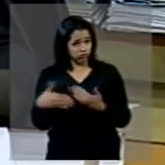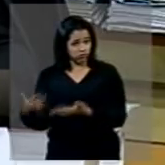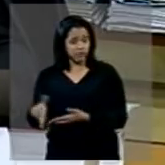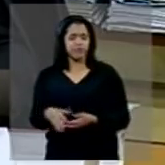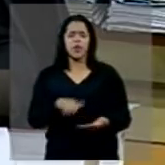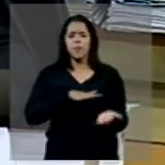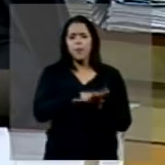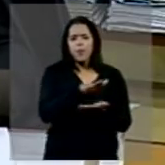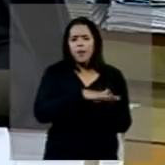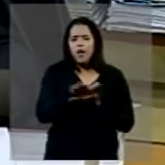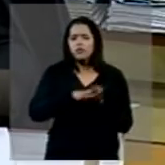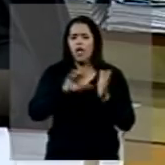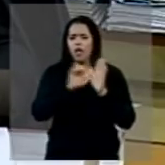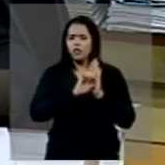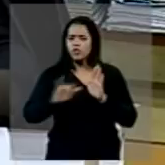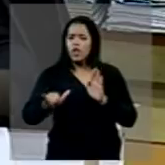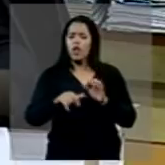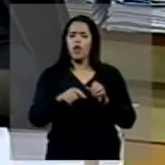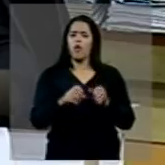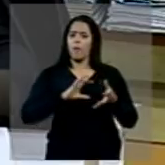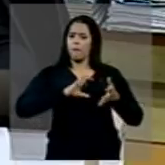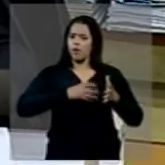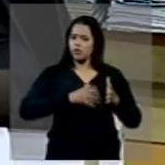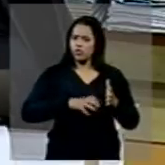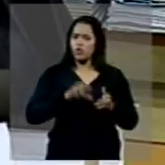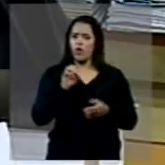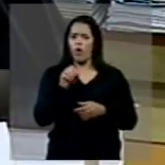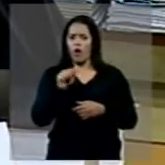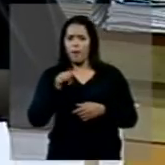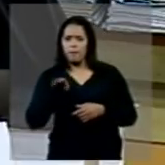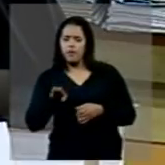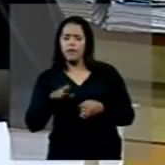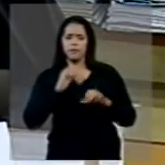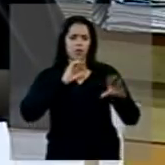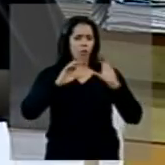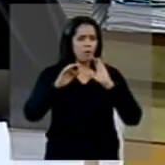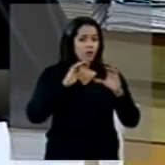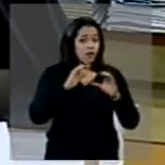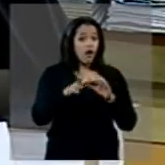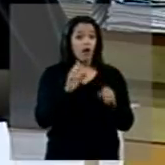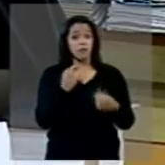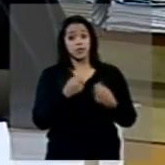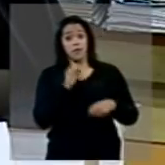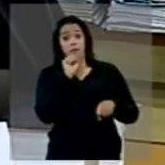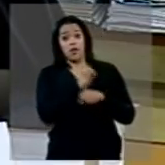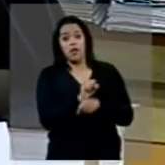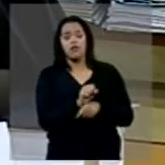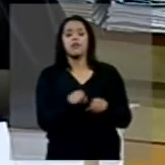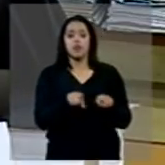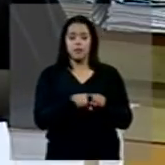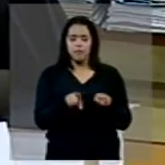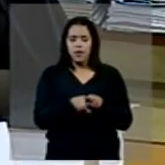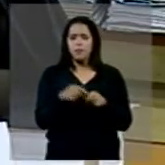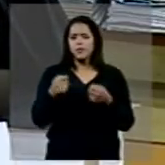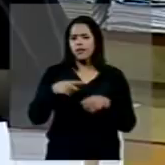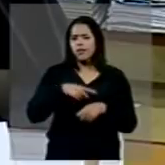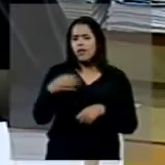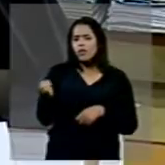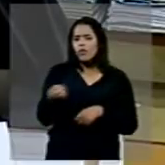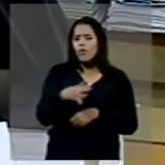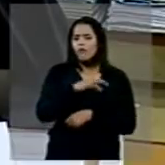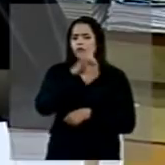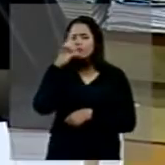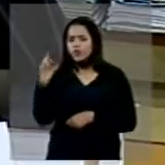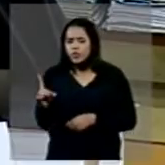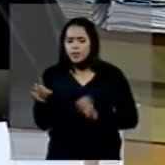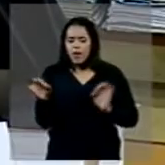de editais aos partidos, coligações, Ministério Público e OAB, para comunicar a interrupção e nova data para reinício